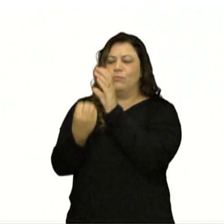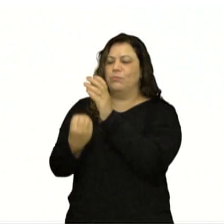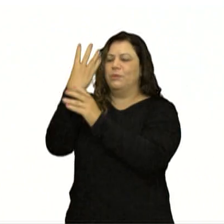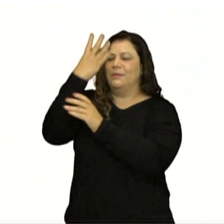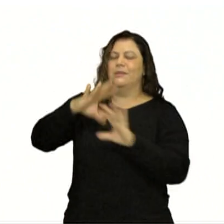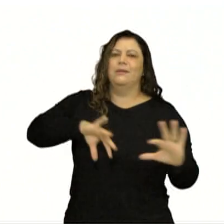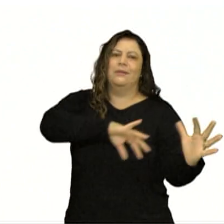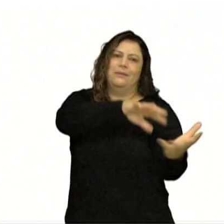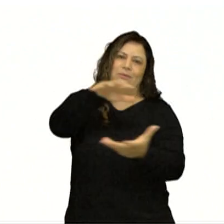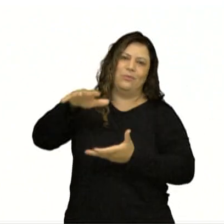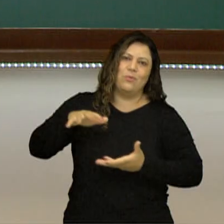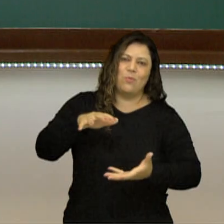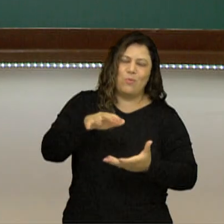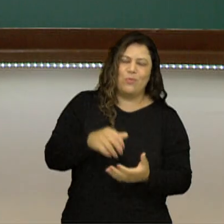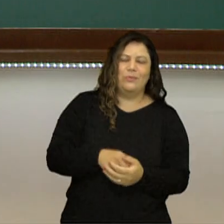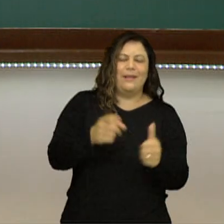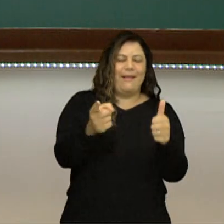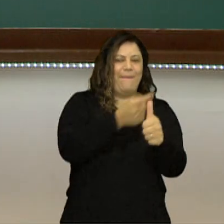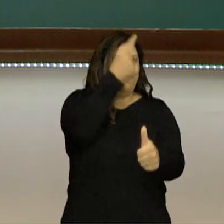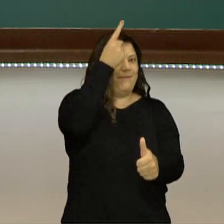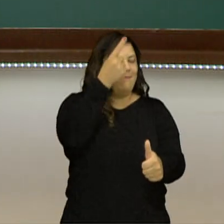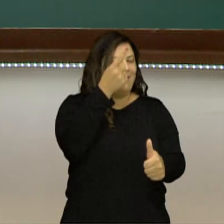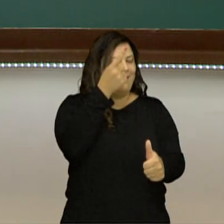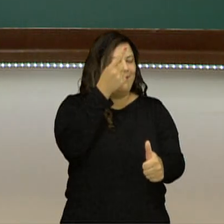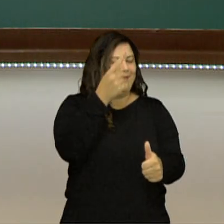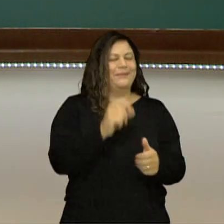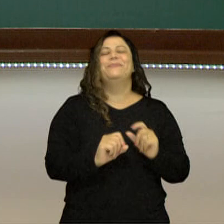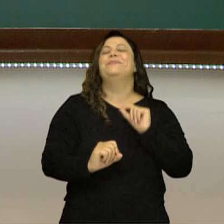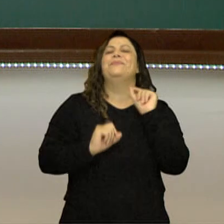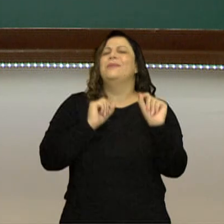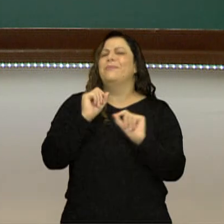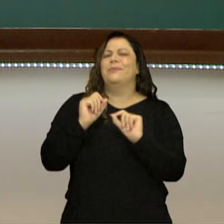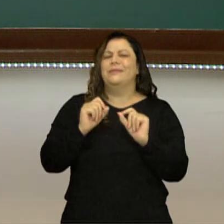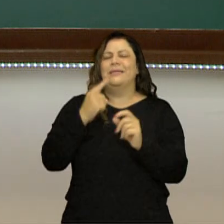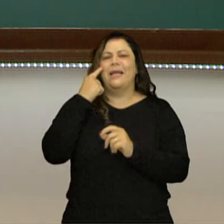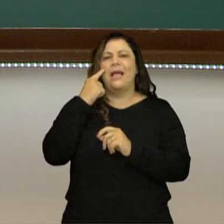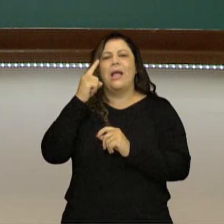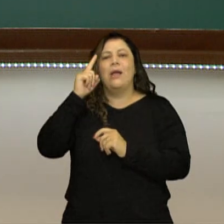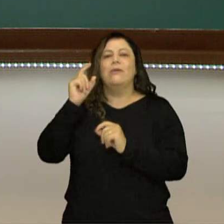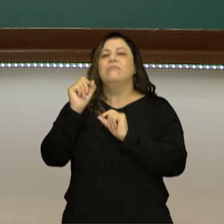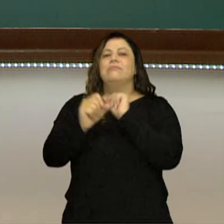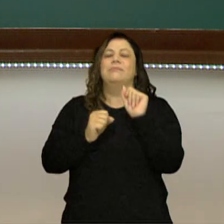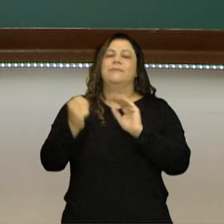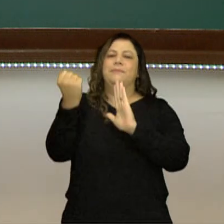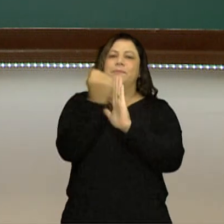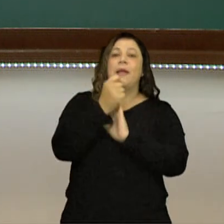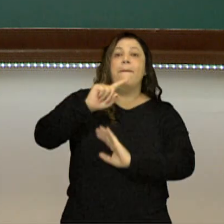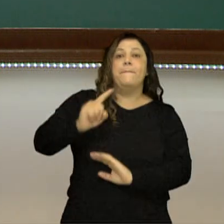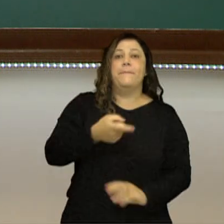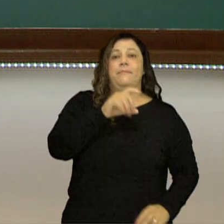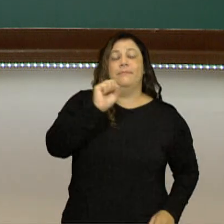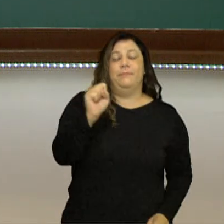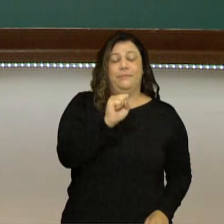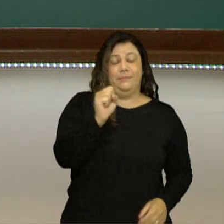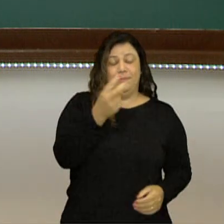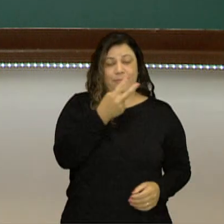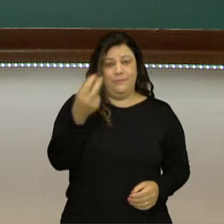no mundo. Uma das primeiras, porque a primeira data de 1826 por Joseph